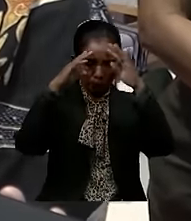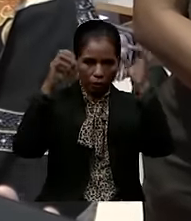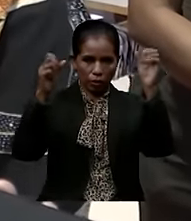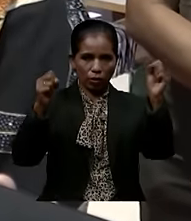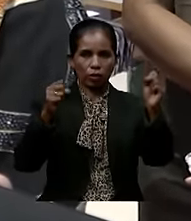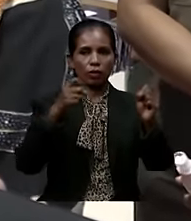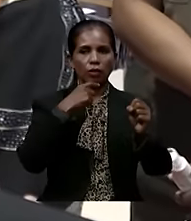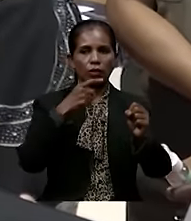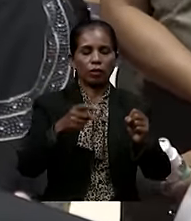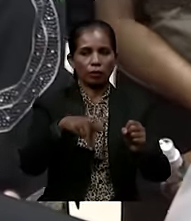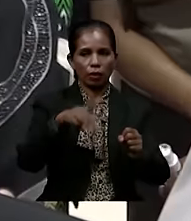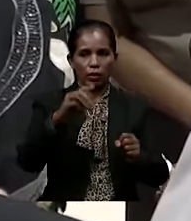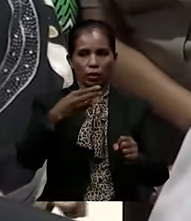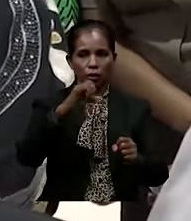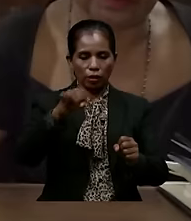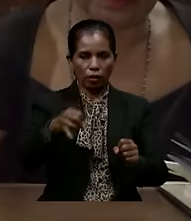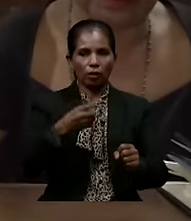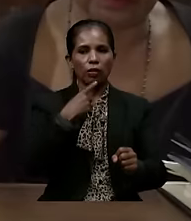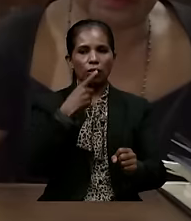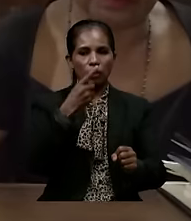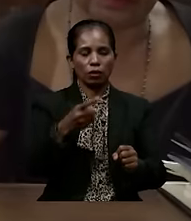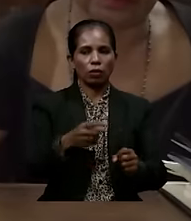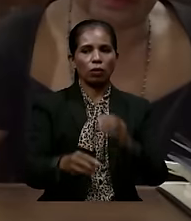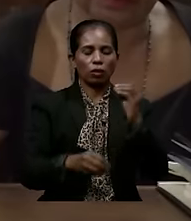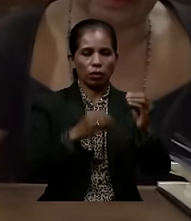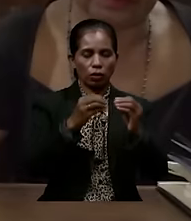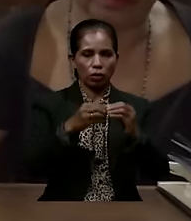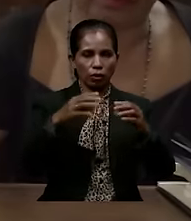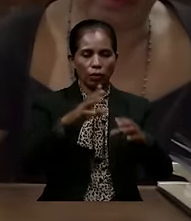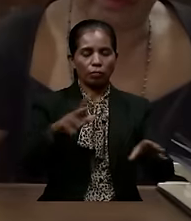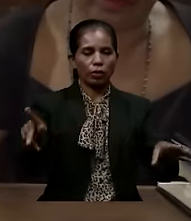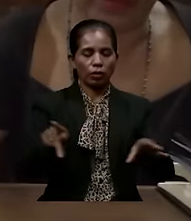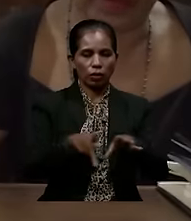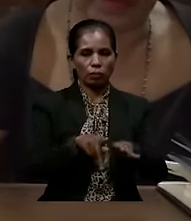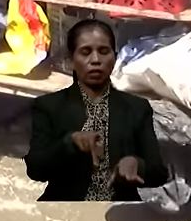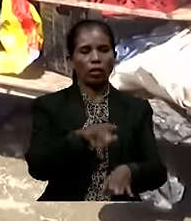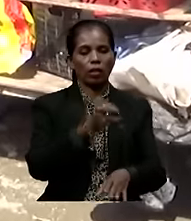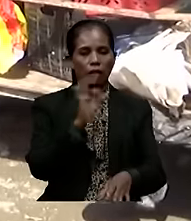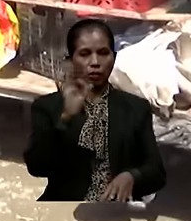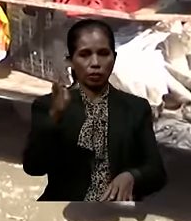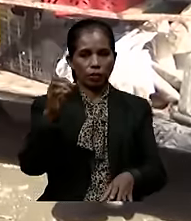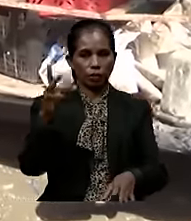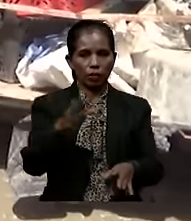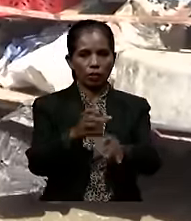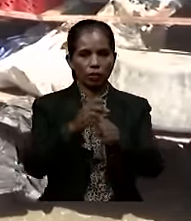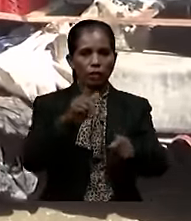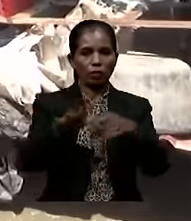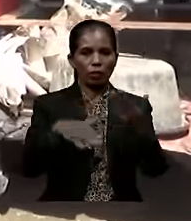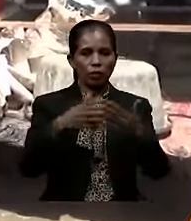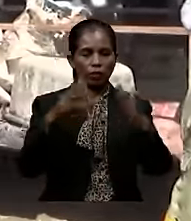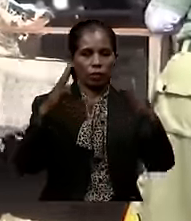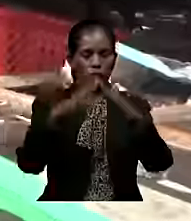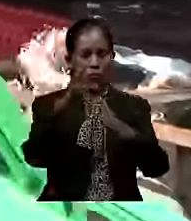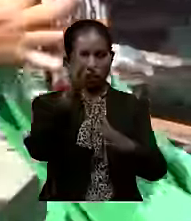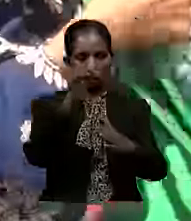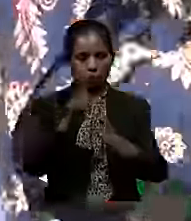República, Provedoria de Direitos Humanos na Justiça, questiona a presença FFDTL e o processo sobre a comunidade de Uma e a capital de Liné,